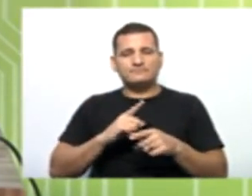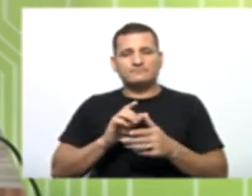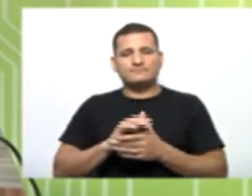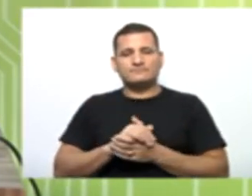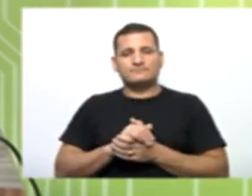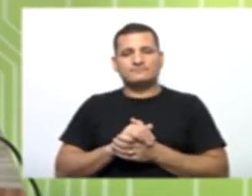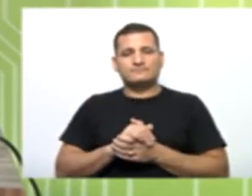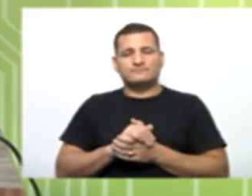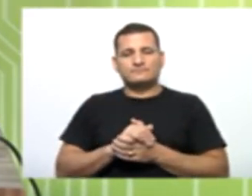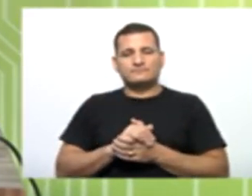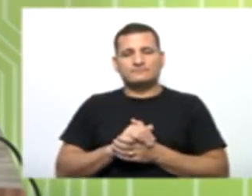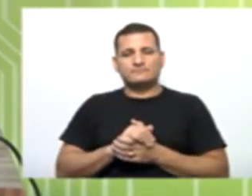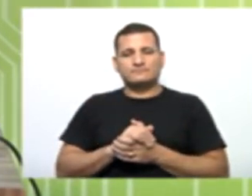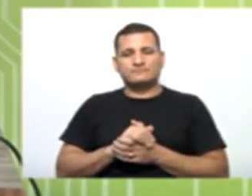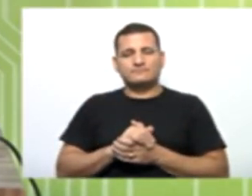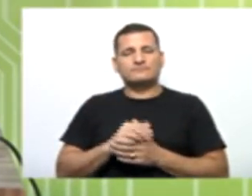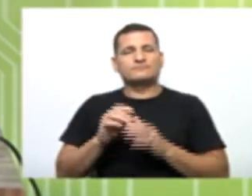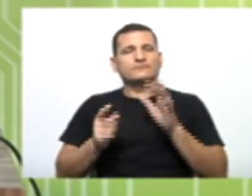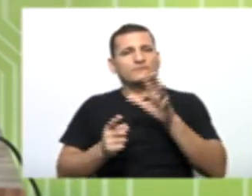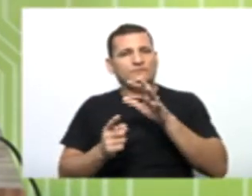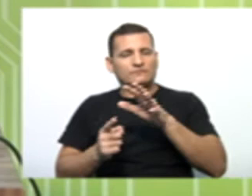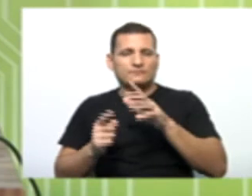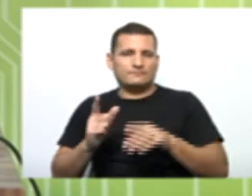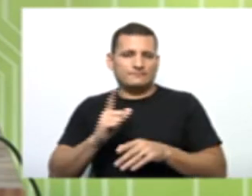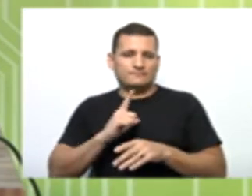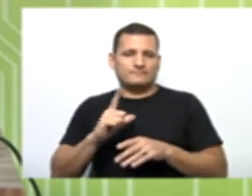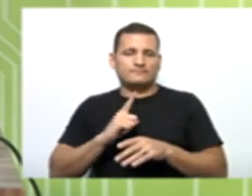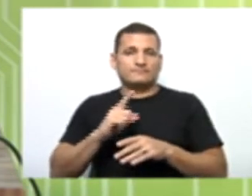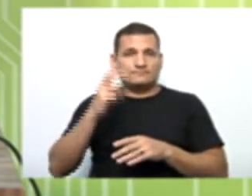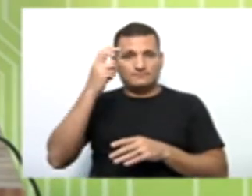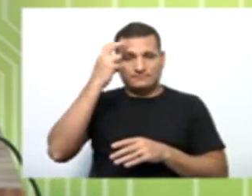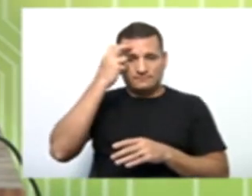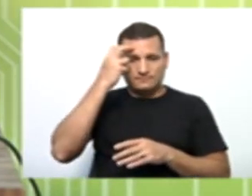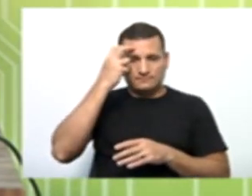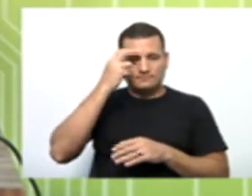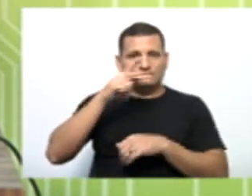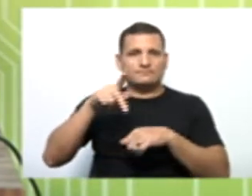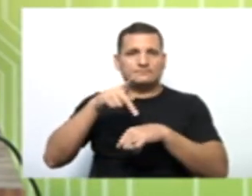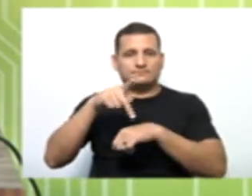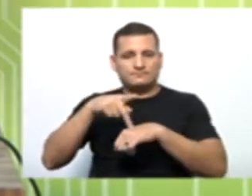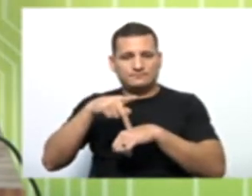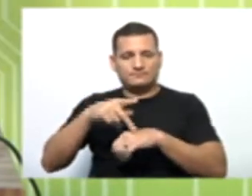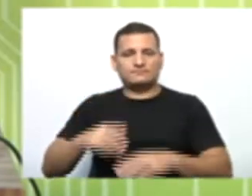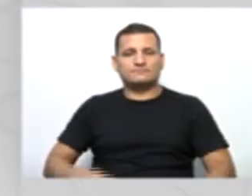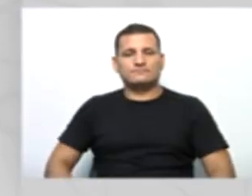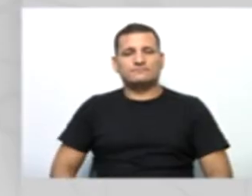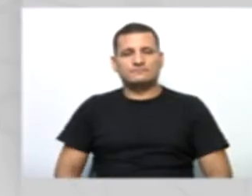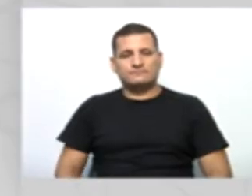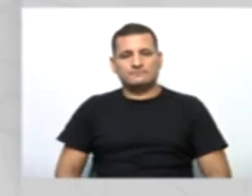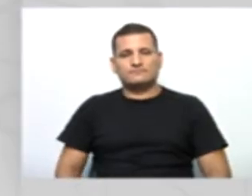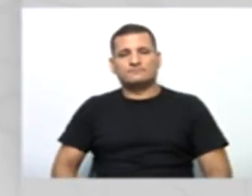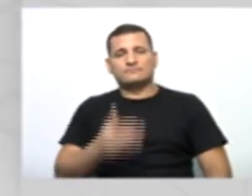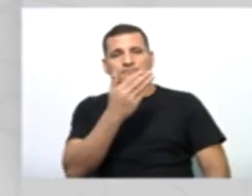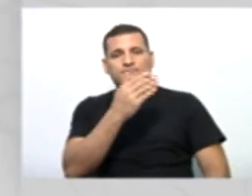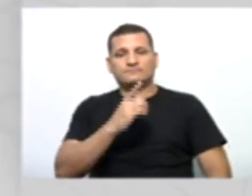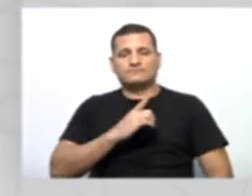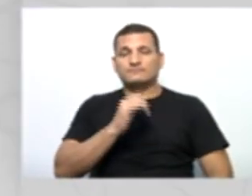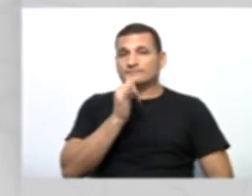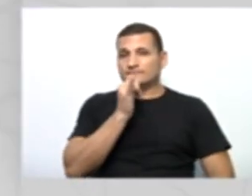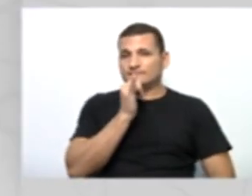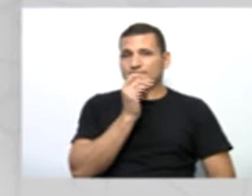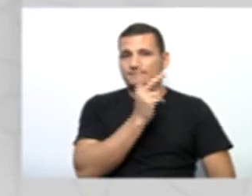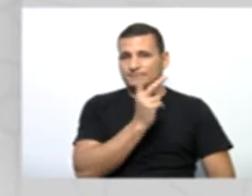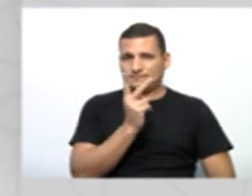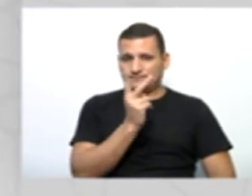construídos, né, mas eles também sofrem uma influência muito forte da cultura do país. Aqui nós temos dois exemplos.